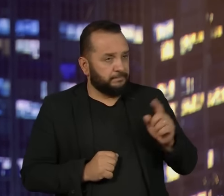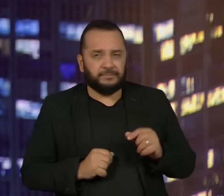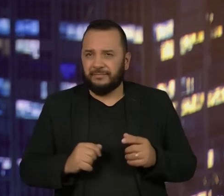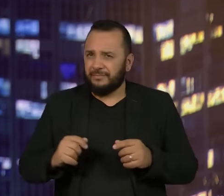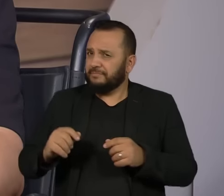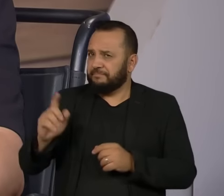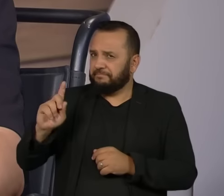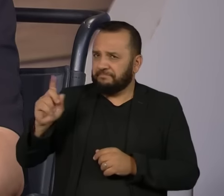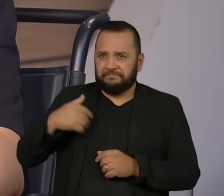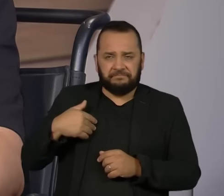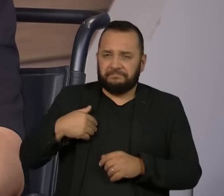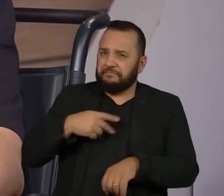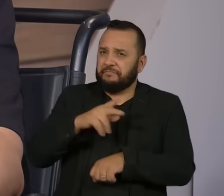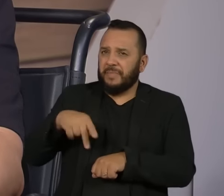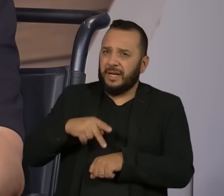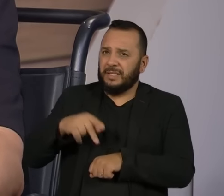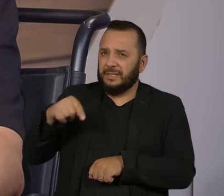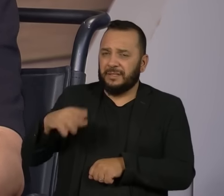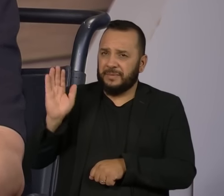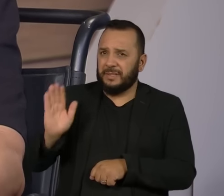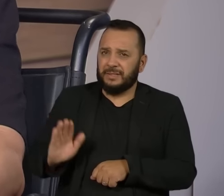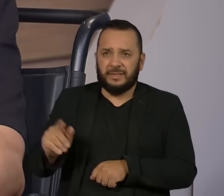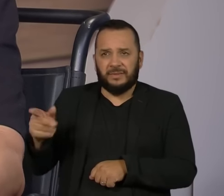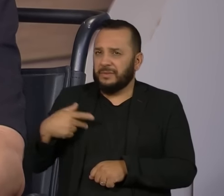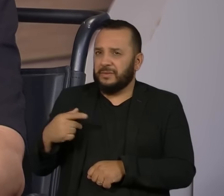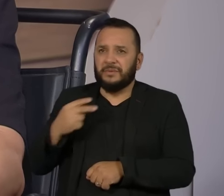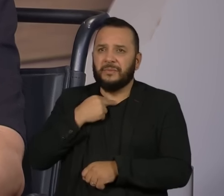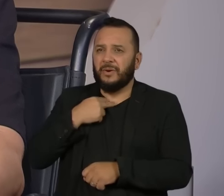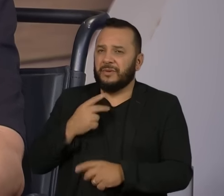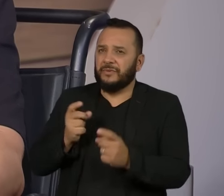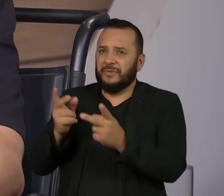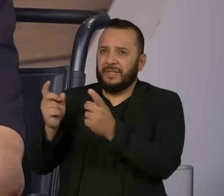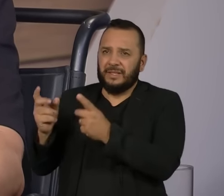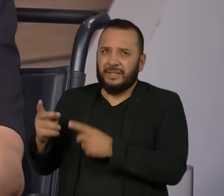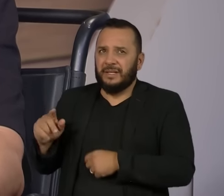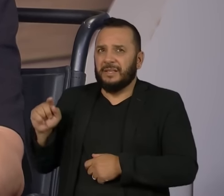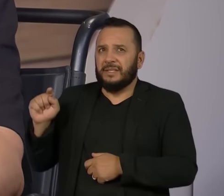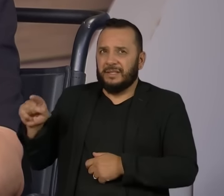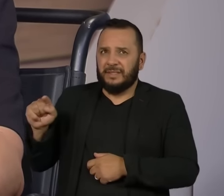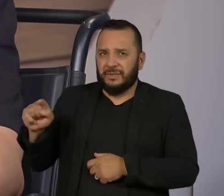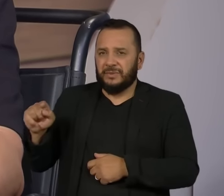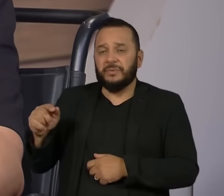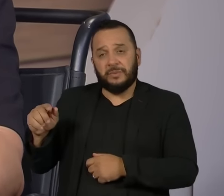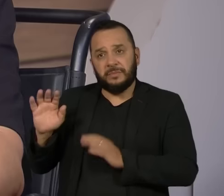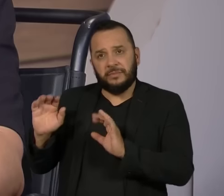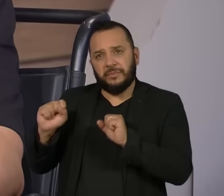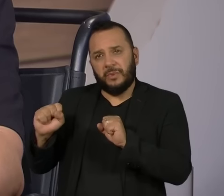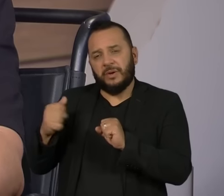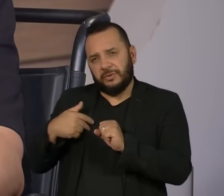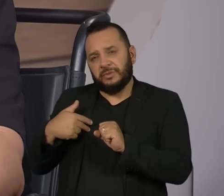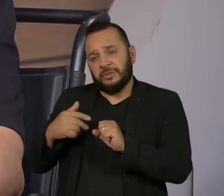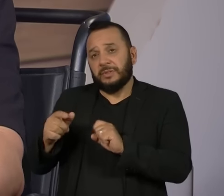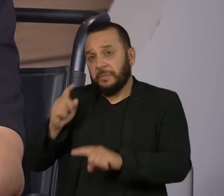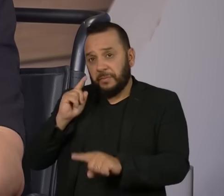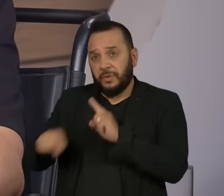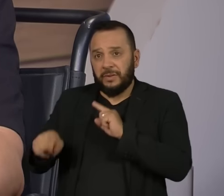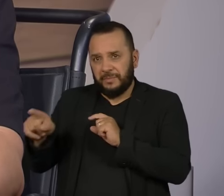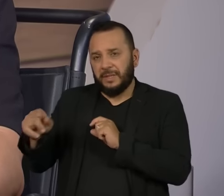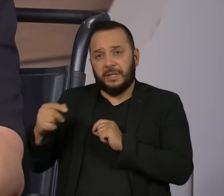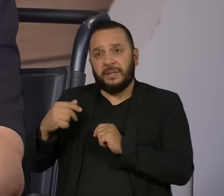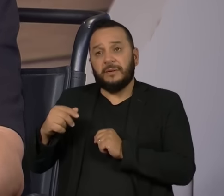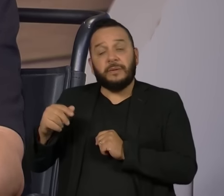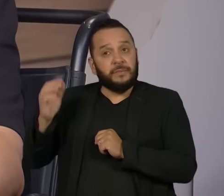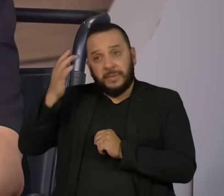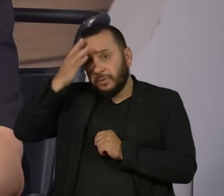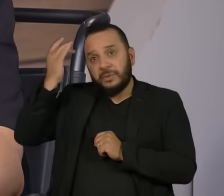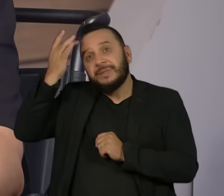país... eu não acho que em momento nenhum isso deva circular, eu não acho que isso deva ser censurado, por exemplo, ao ponto de que ninguém pode saber